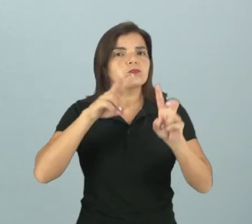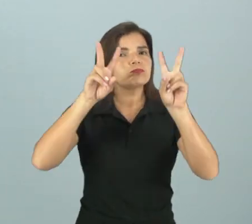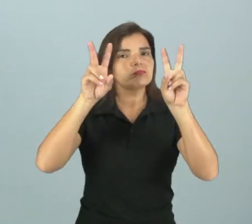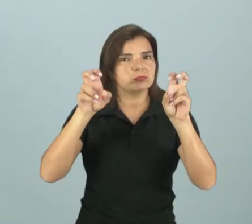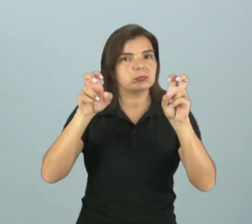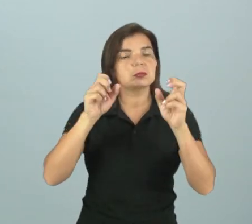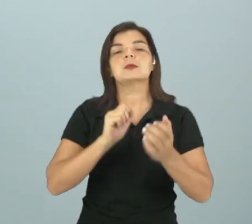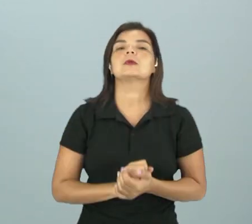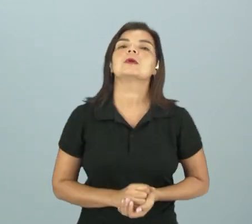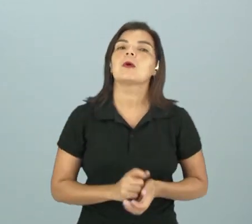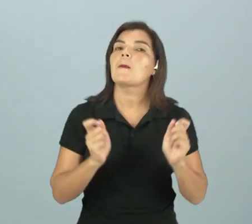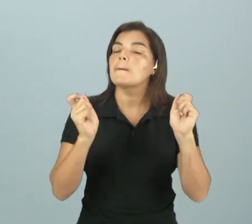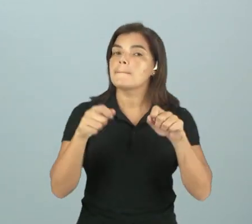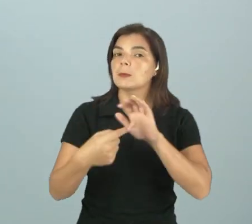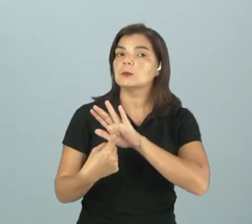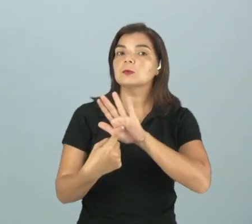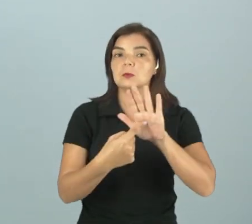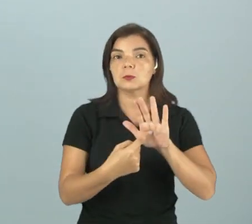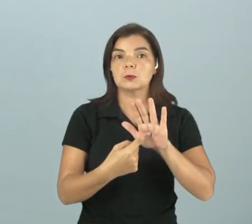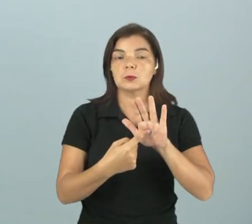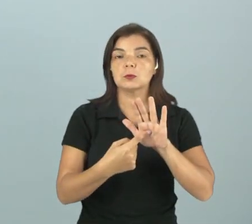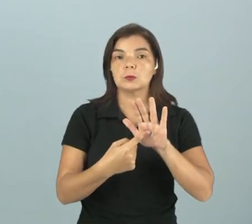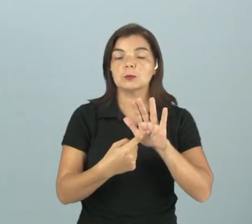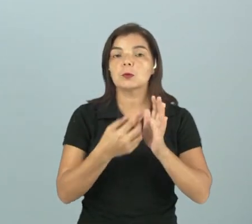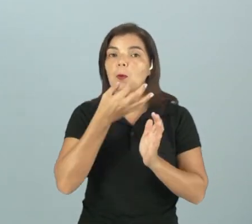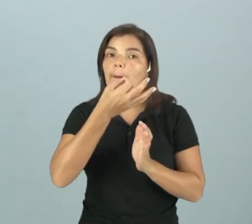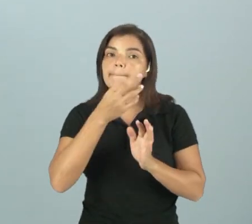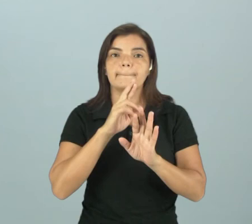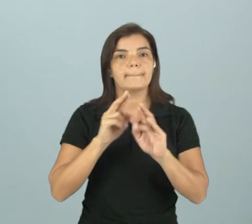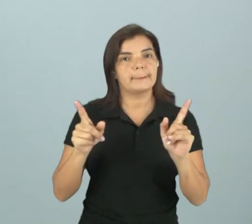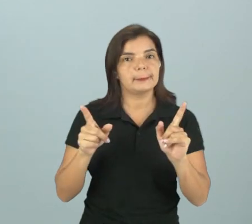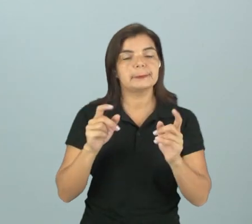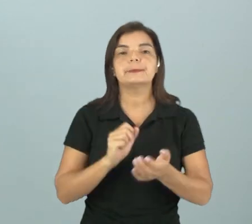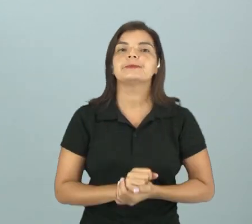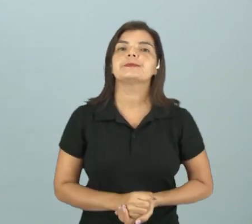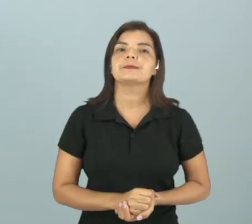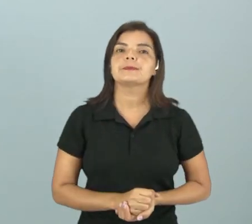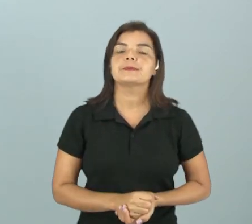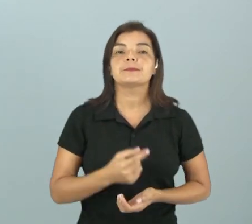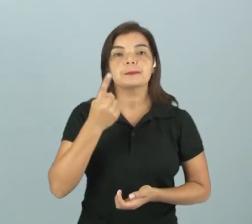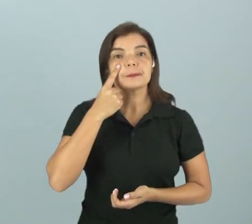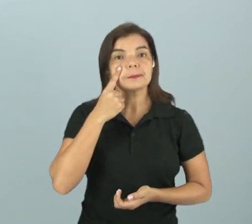tema podem mostrar pontos de vista diferentes.